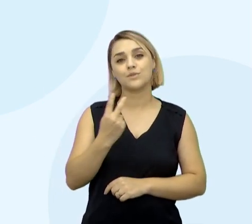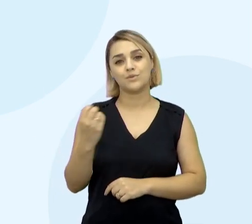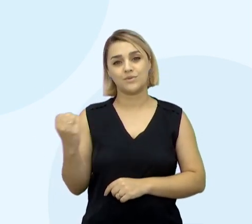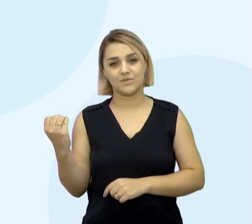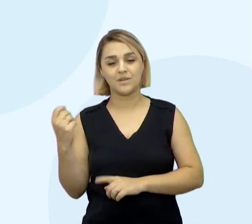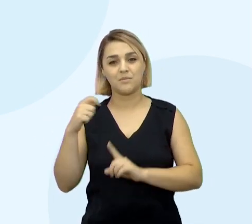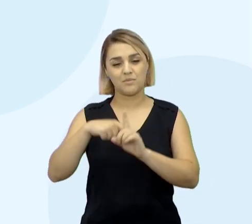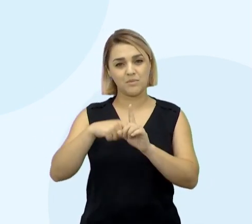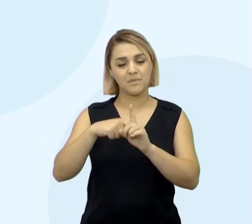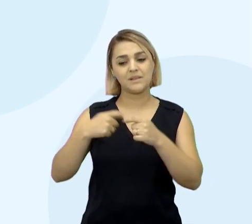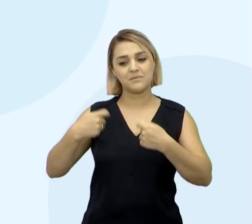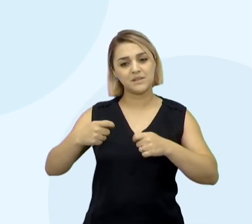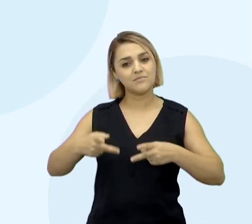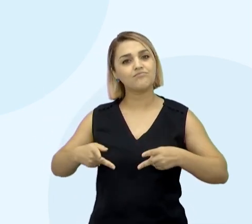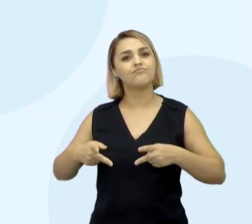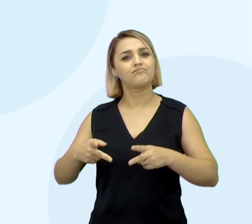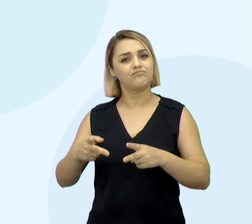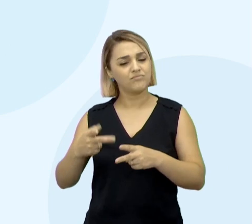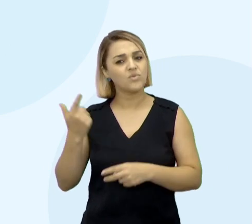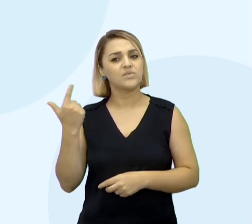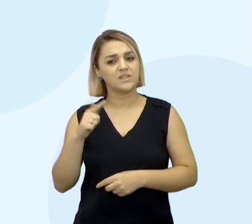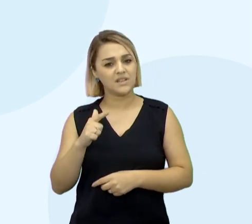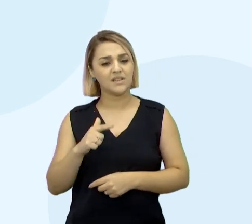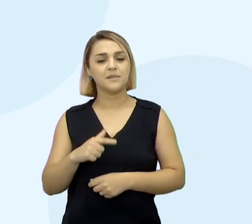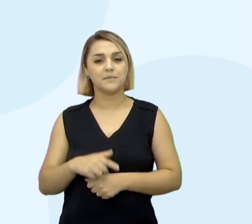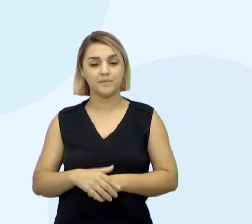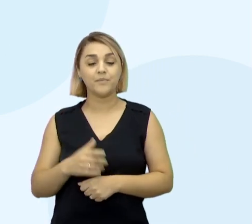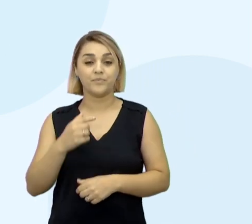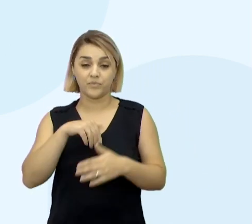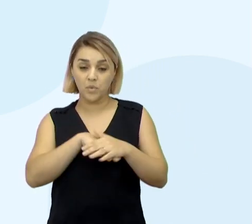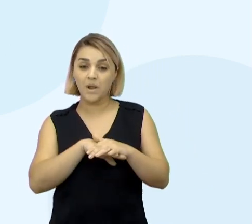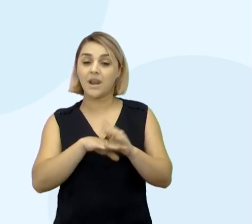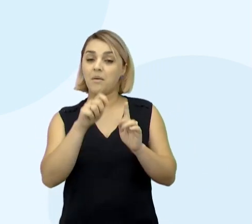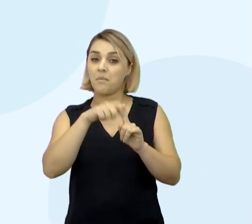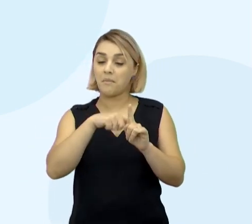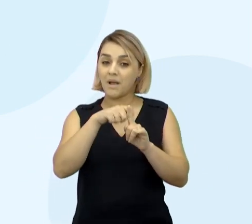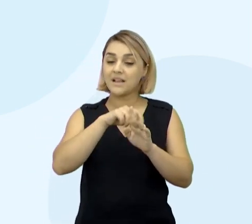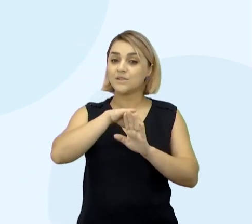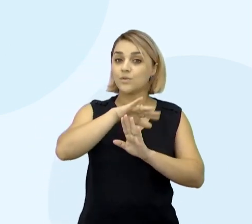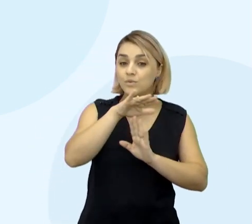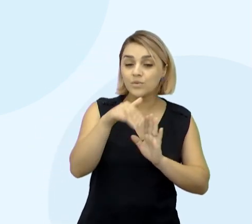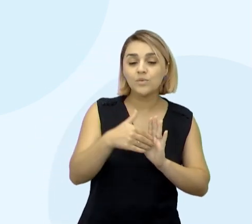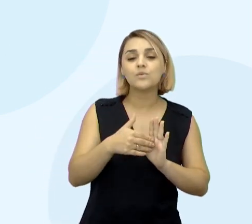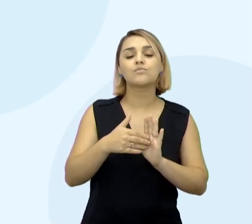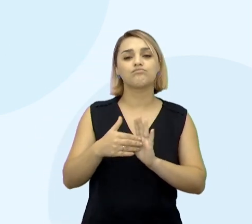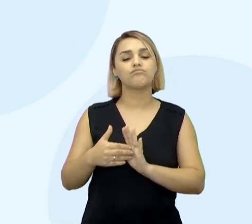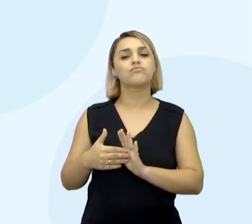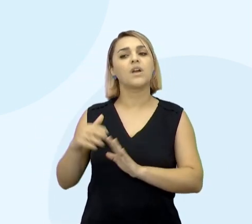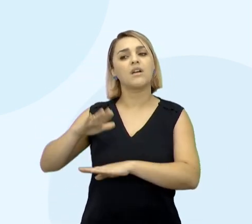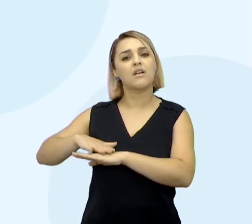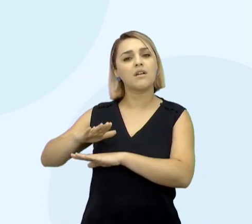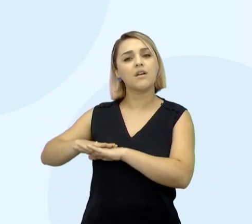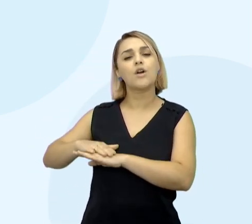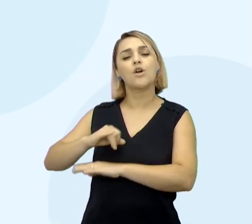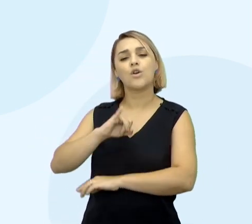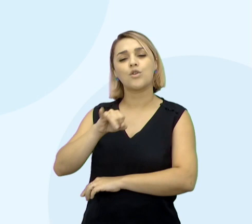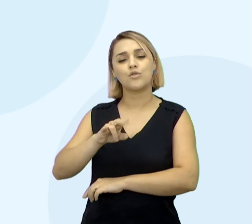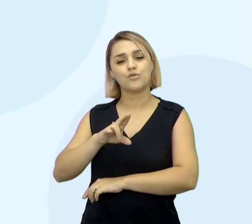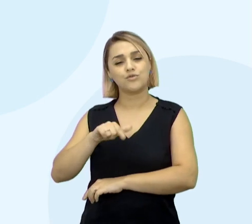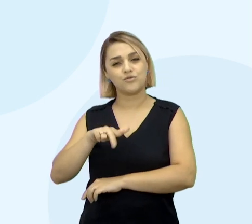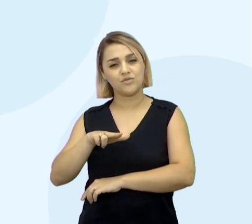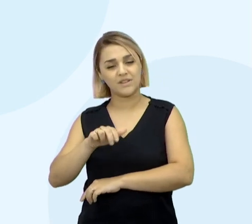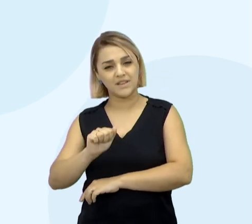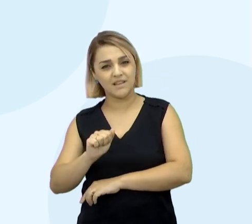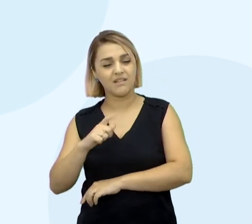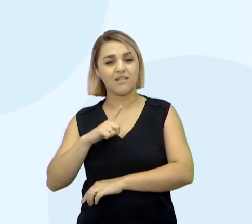o mês todo. Para resolver esse problema, Juliana propôs anotar tudo que eles gastam em uma